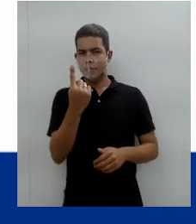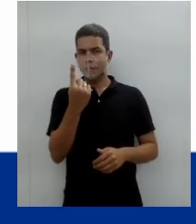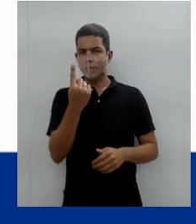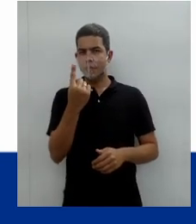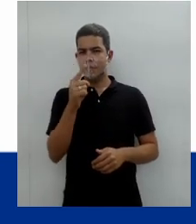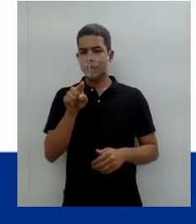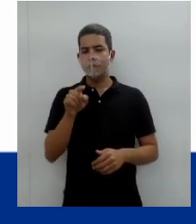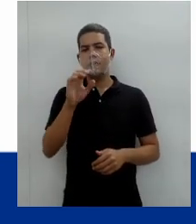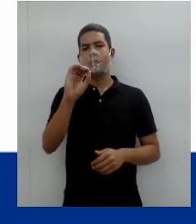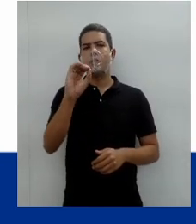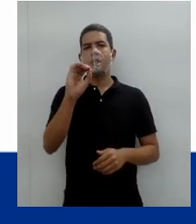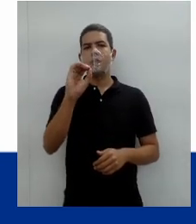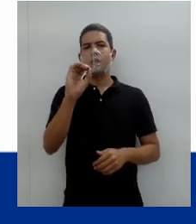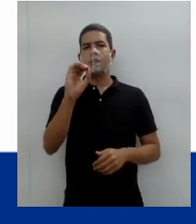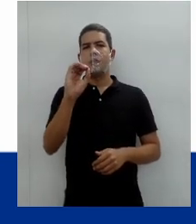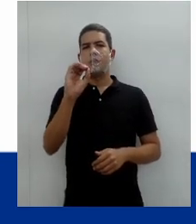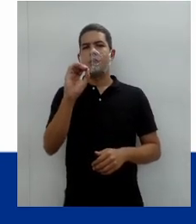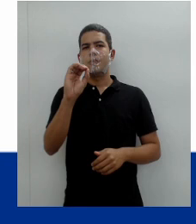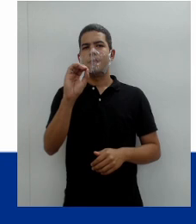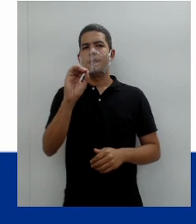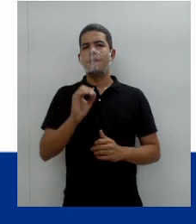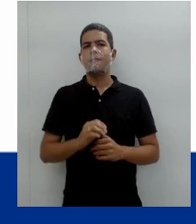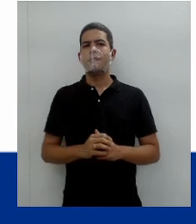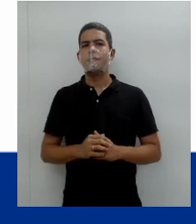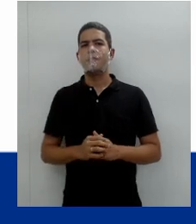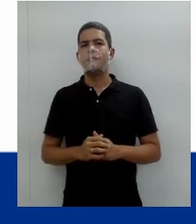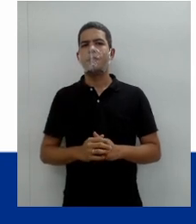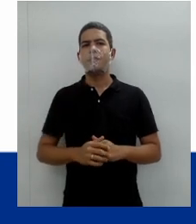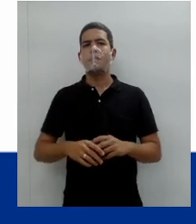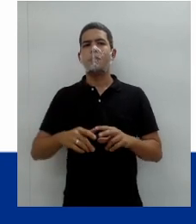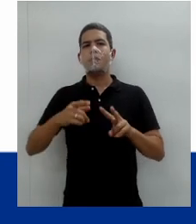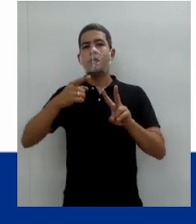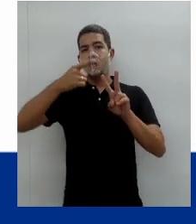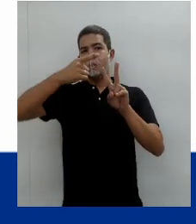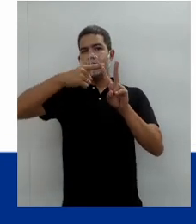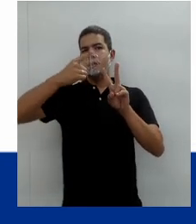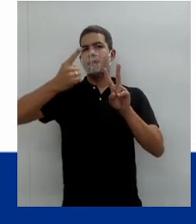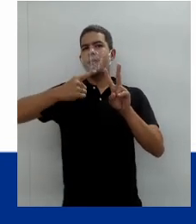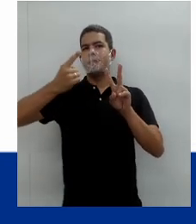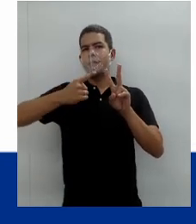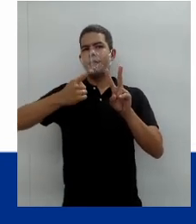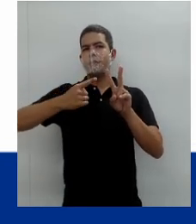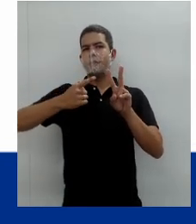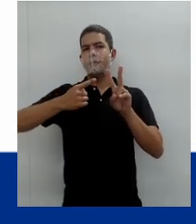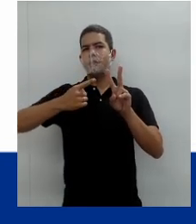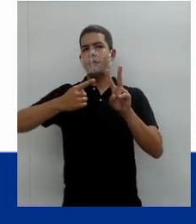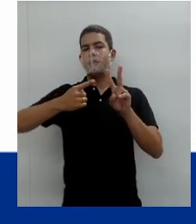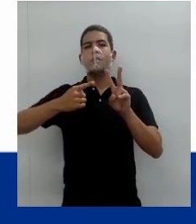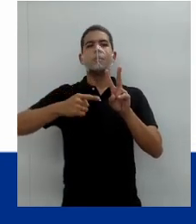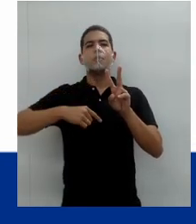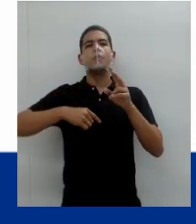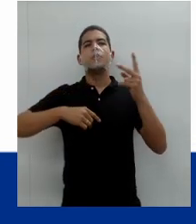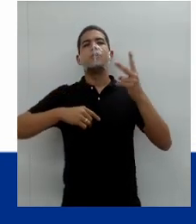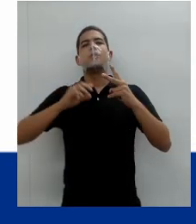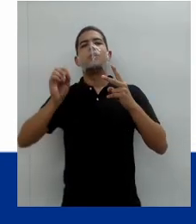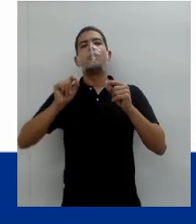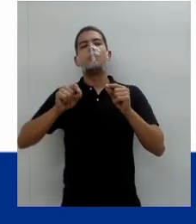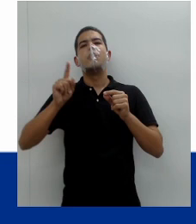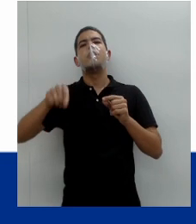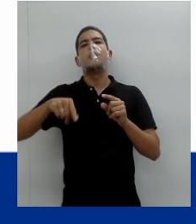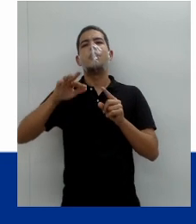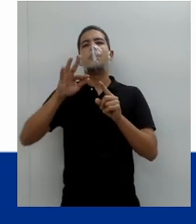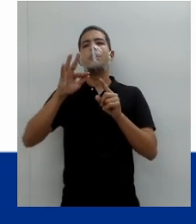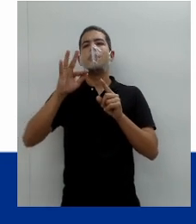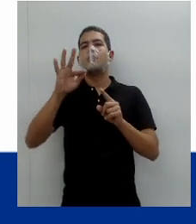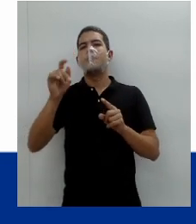0. Beleza? Olha, o primeiro é a primeira raiz da nossa função e o segundo é o que torna o f de x igual a 0.